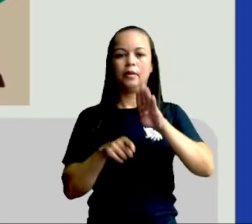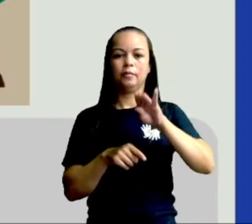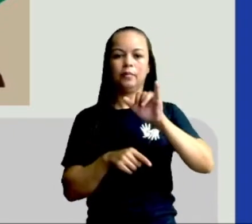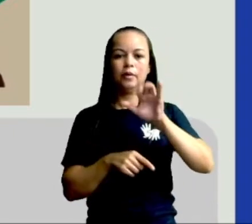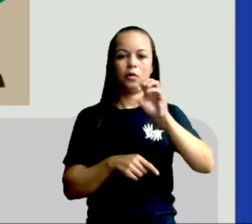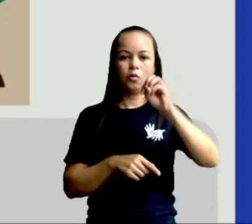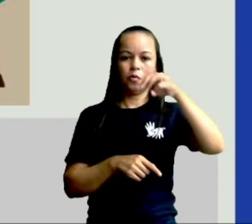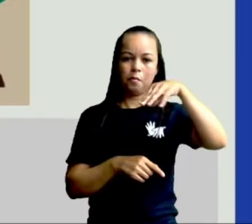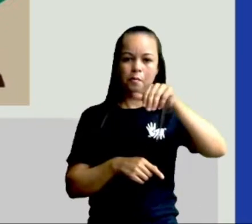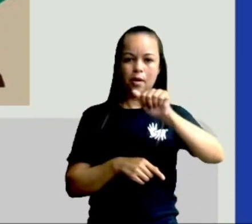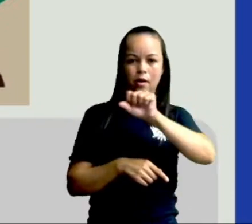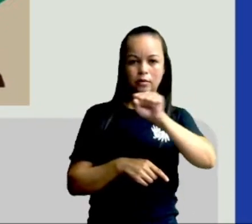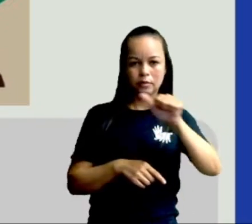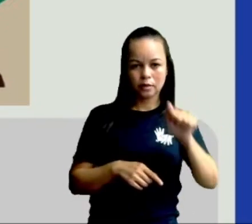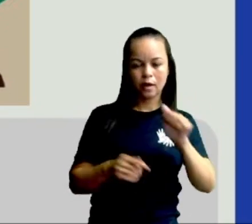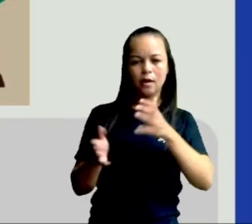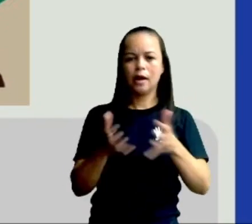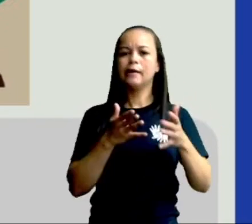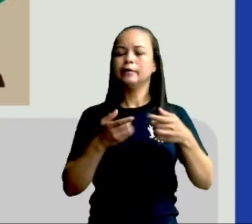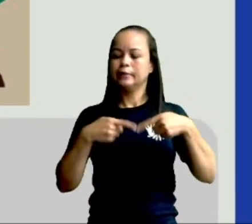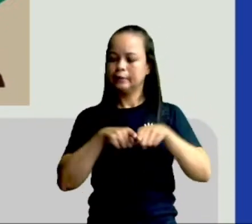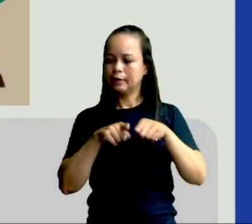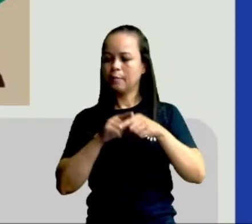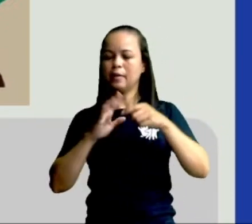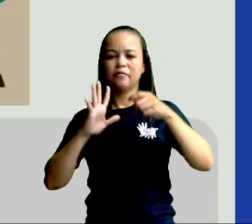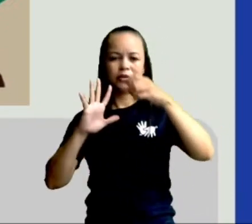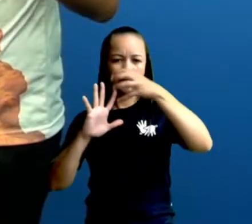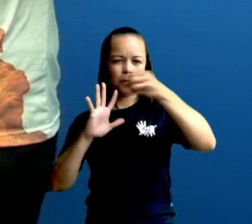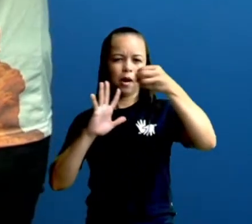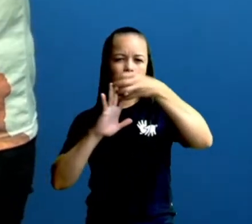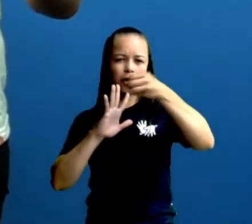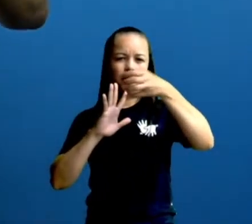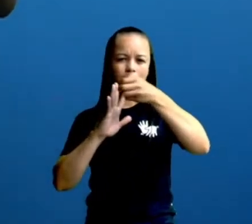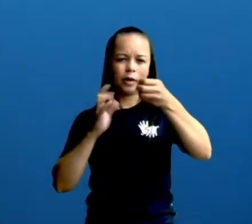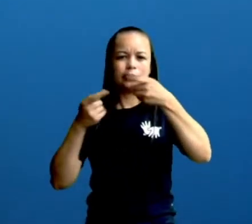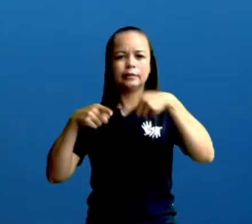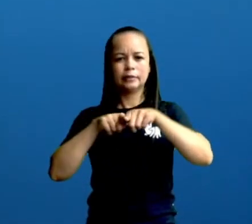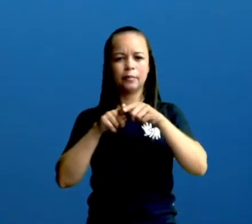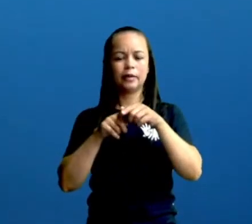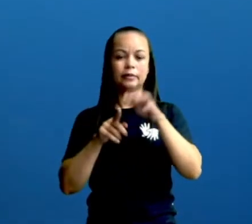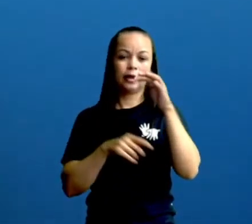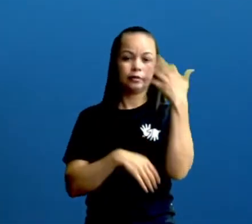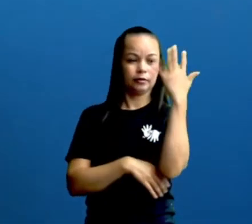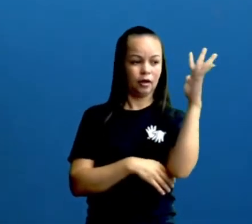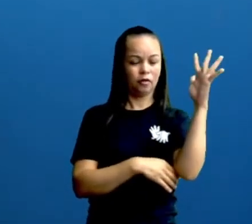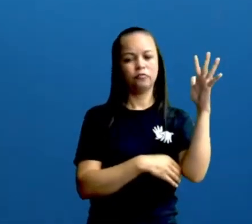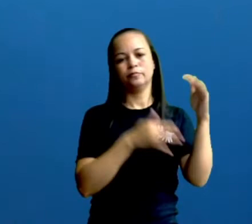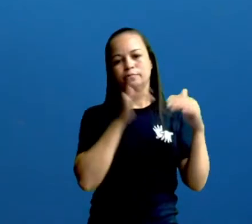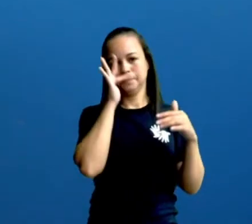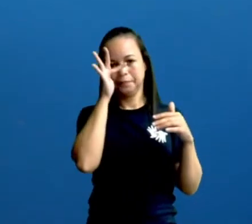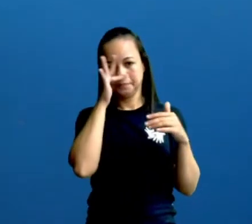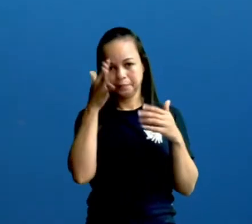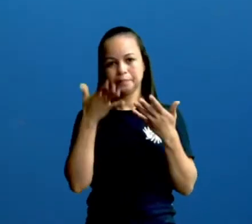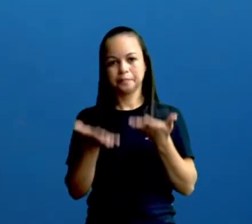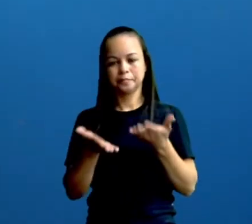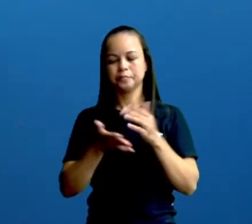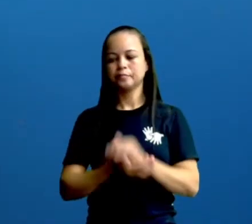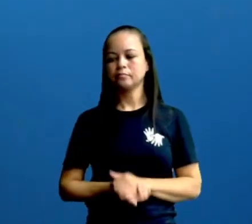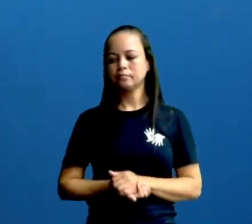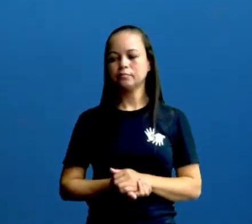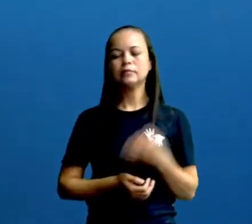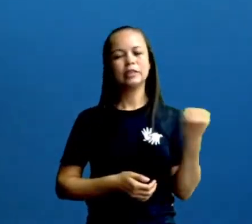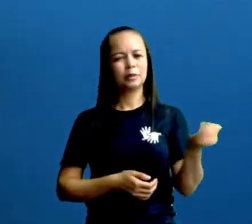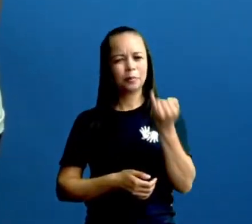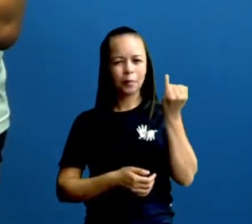no processo fotossintético das árvores e das plantas. Como isso é relevante. Observar toda